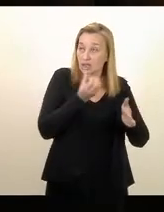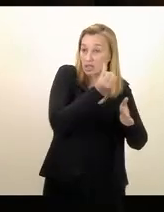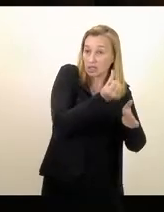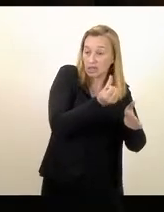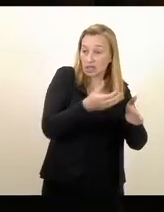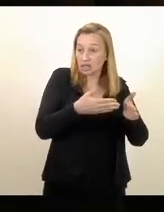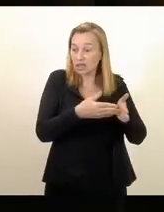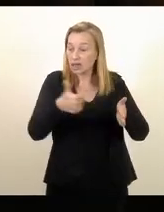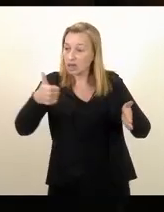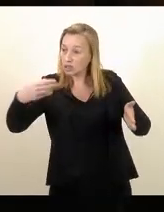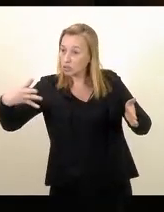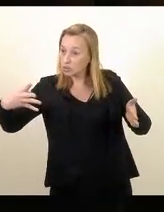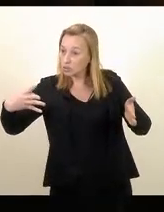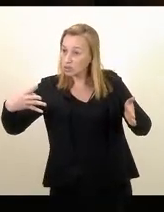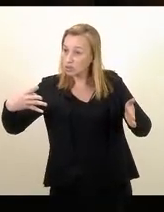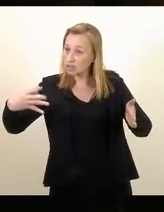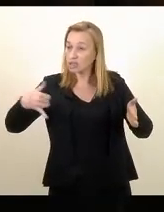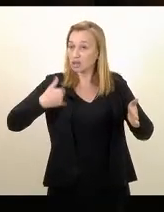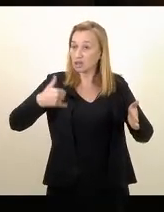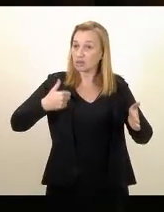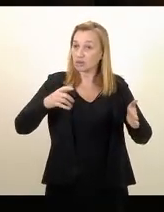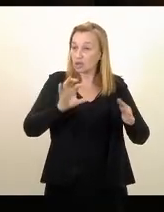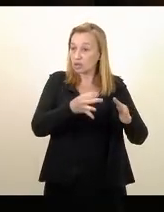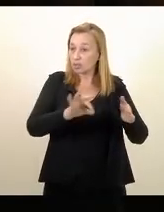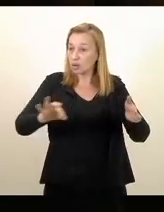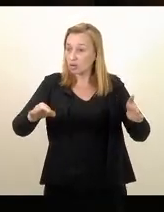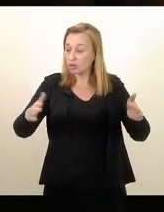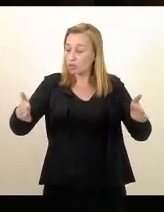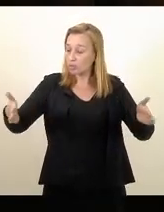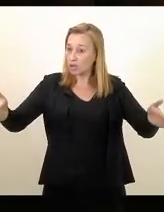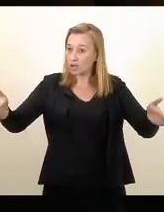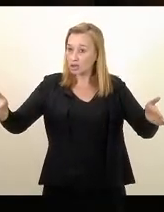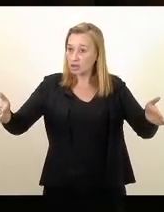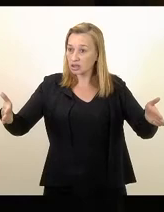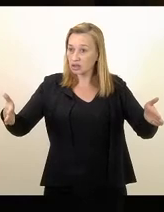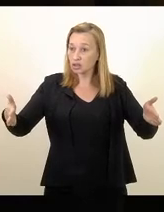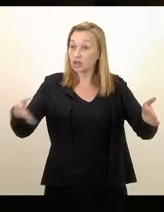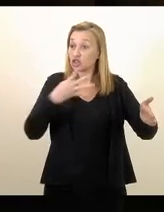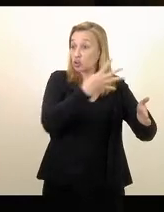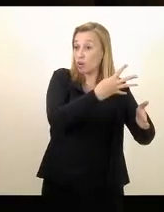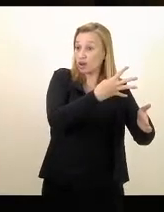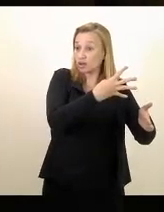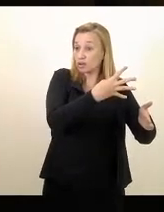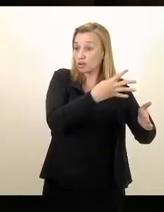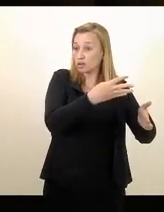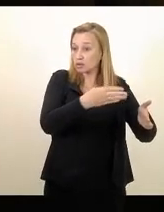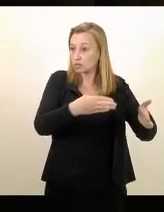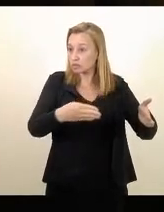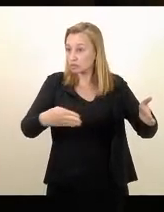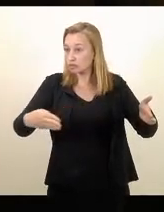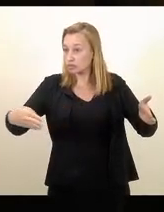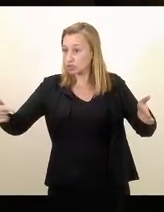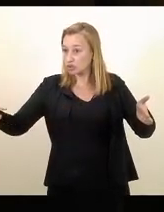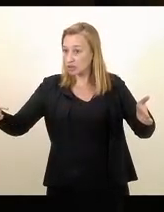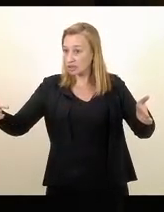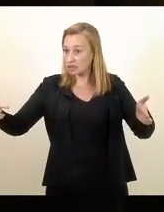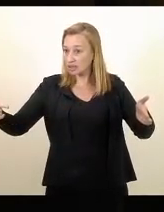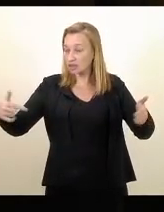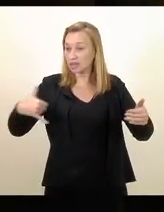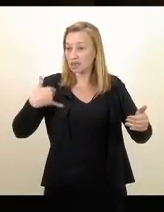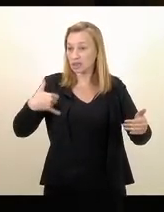14 anos e aí estendeu para a faixa de 4 aos 17 anos portanto